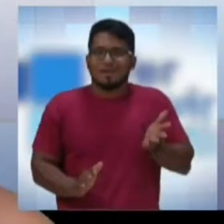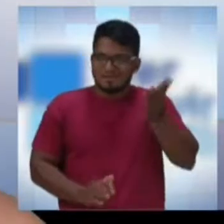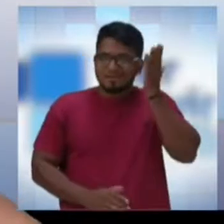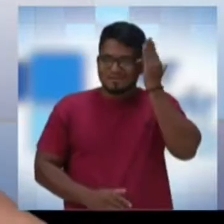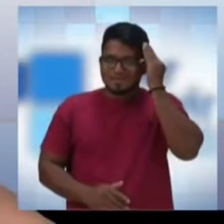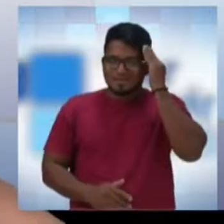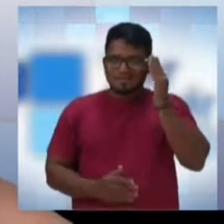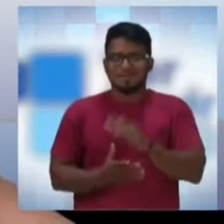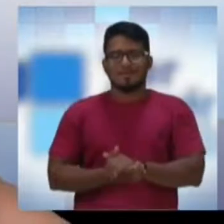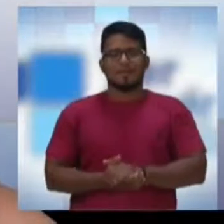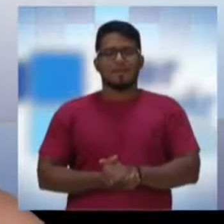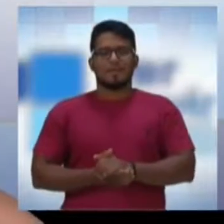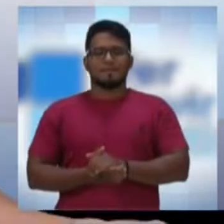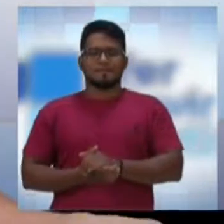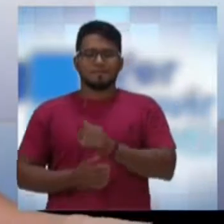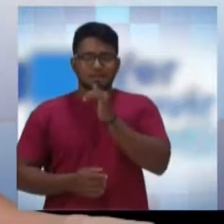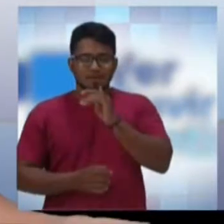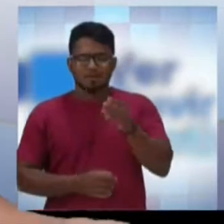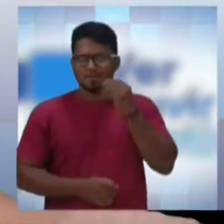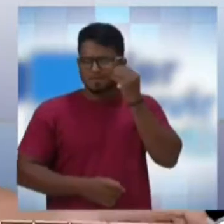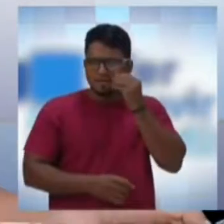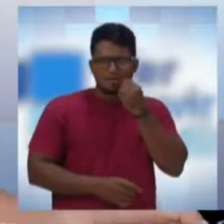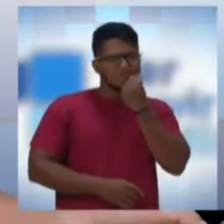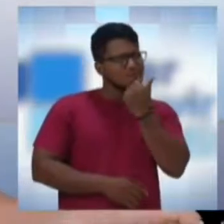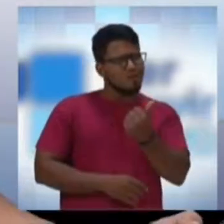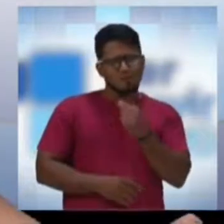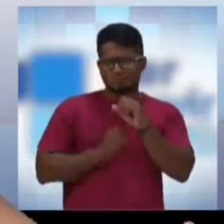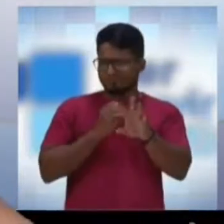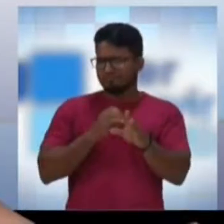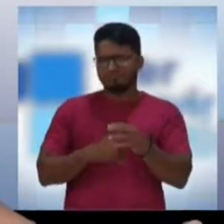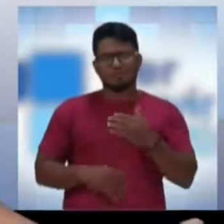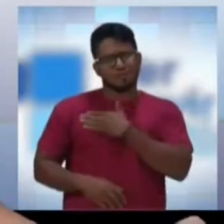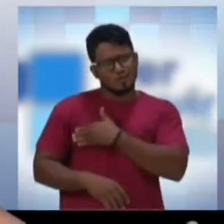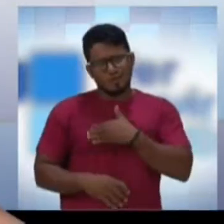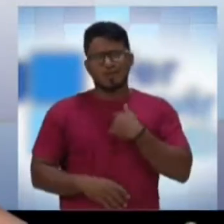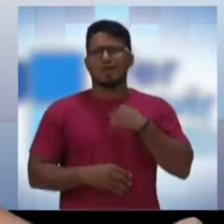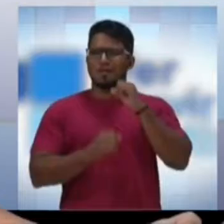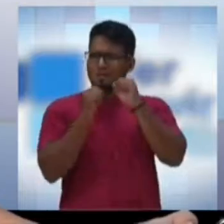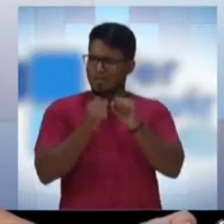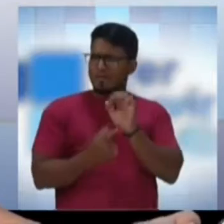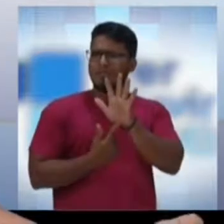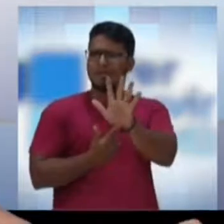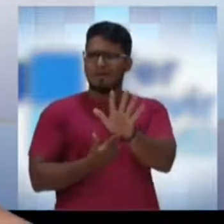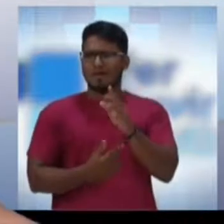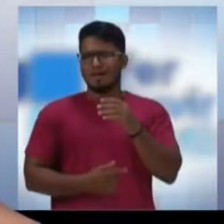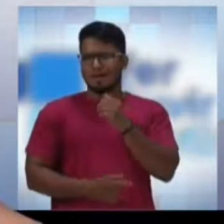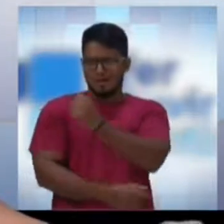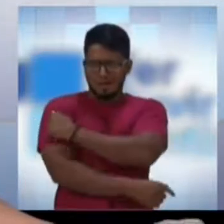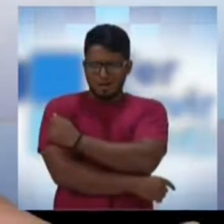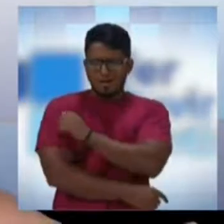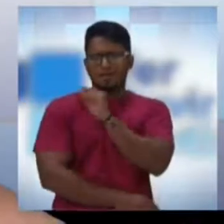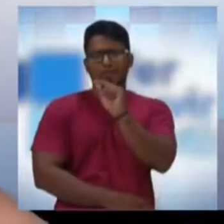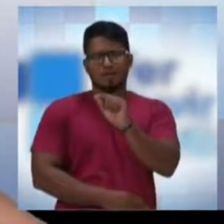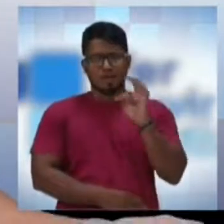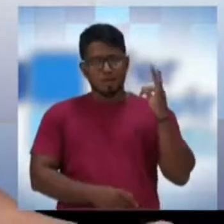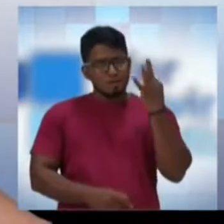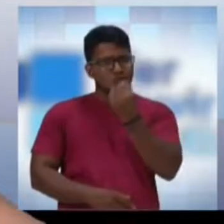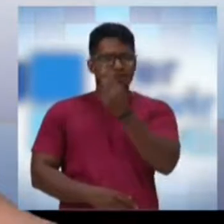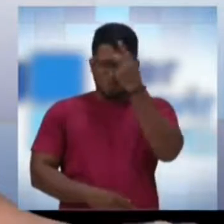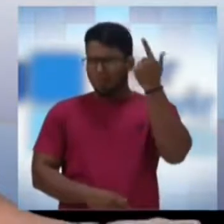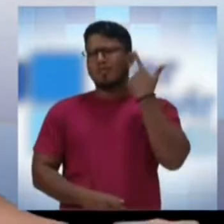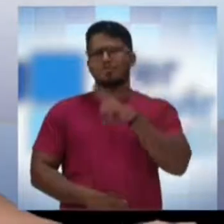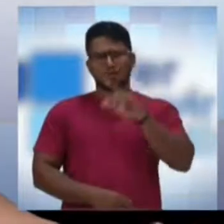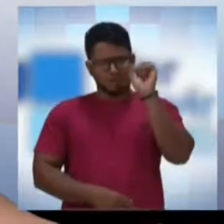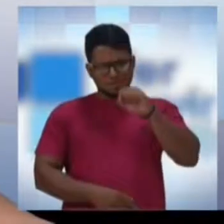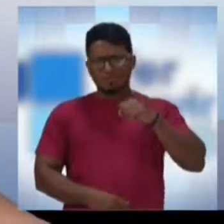os medos. E essa experiência está sendo muito boa porque eu posso mostrar para os alunos que todos são